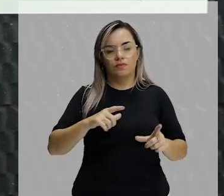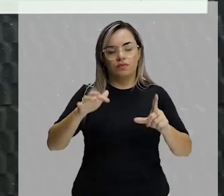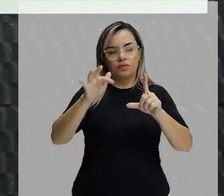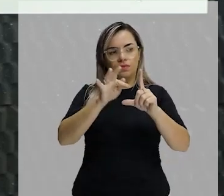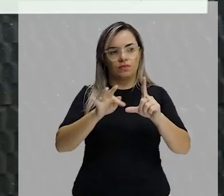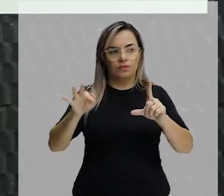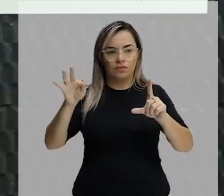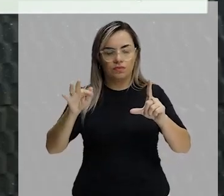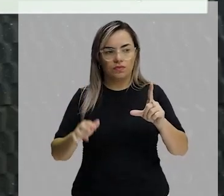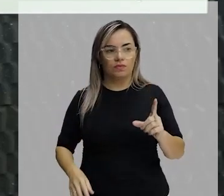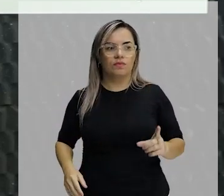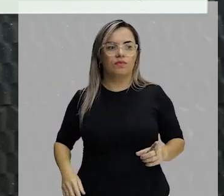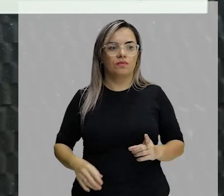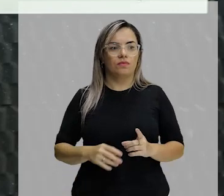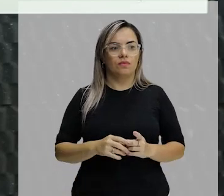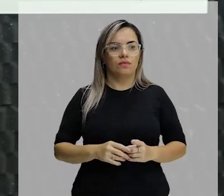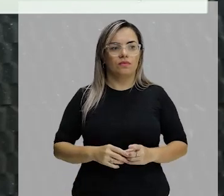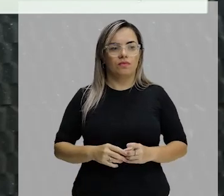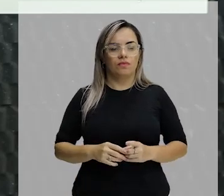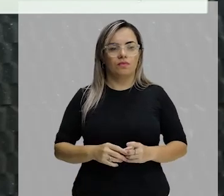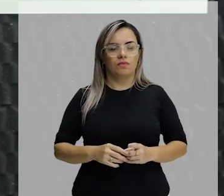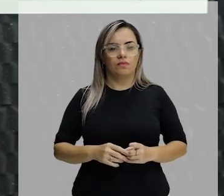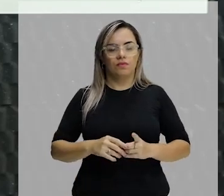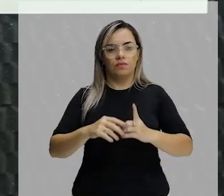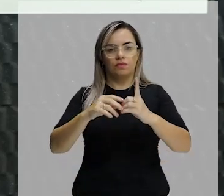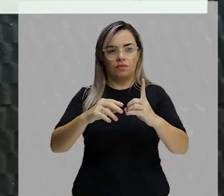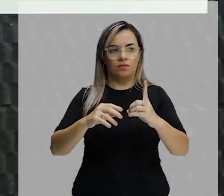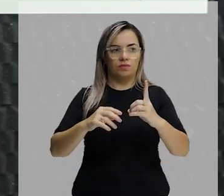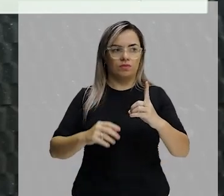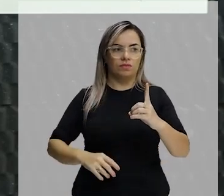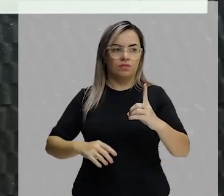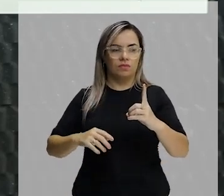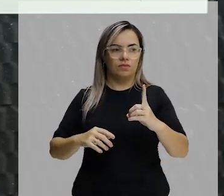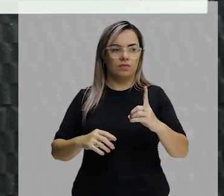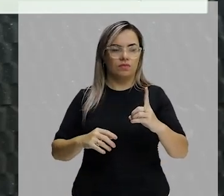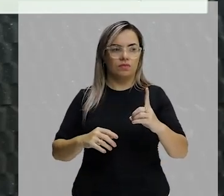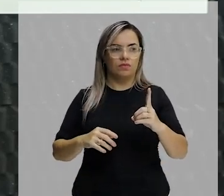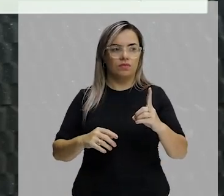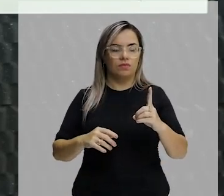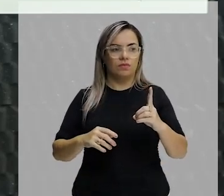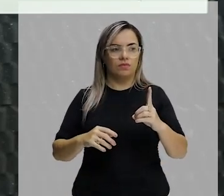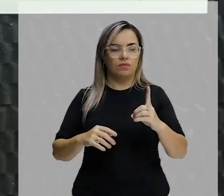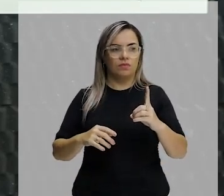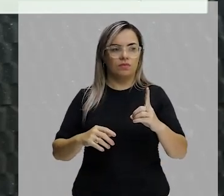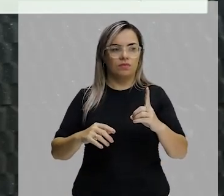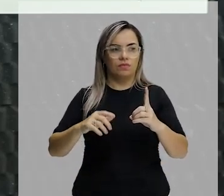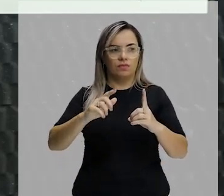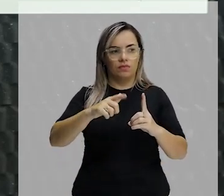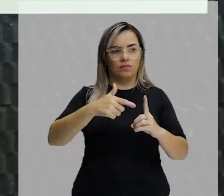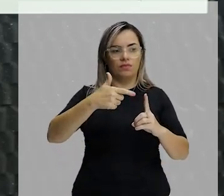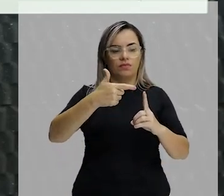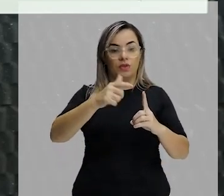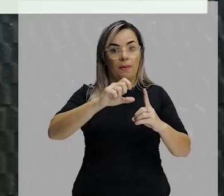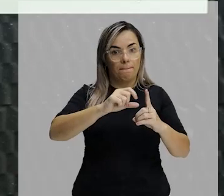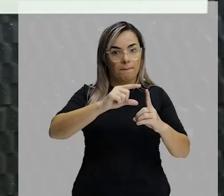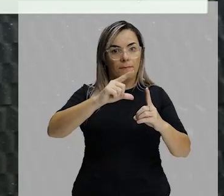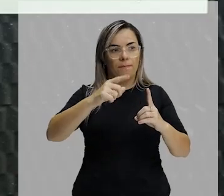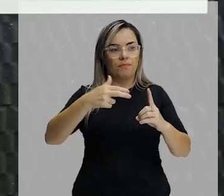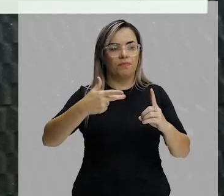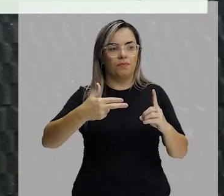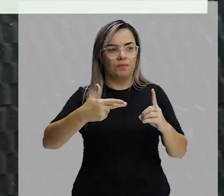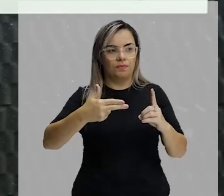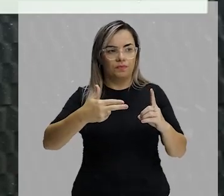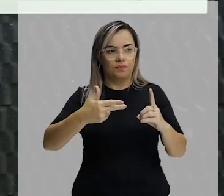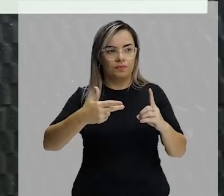d ao quadrado, que é a diagonal do cubo ao quadrado, vai ser igual a